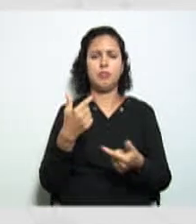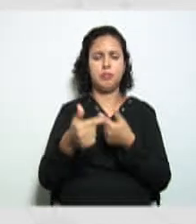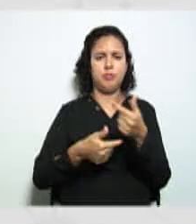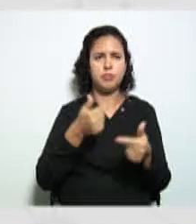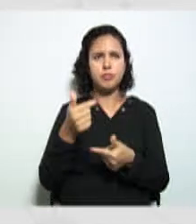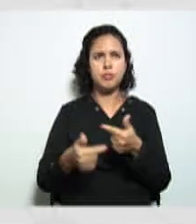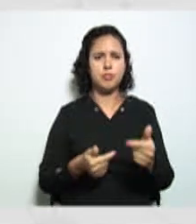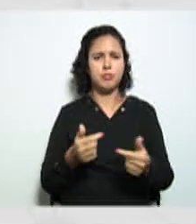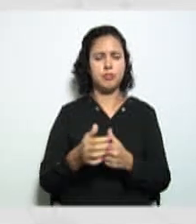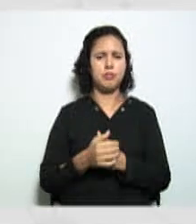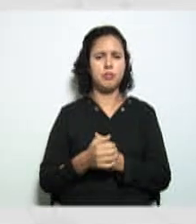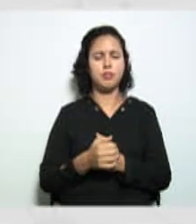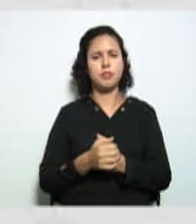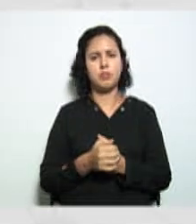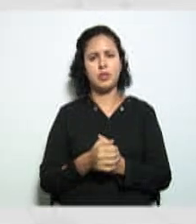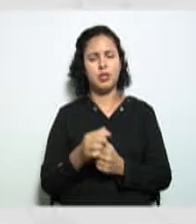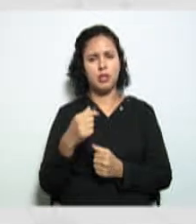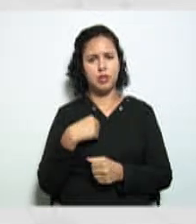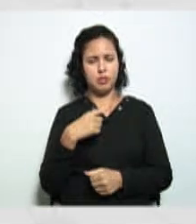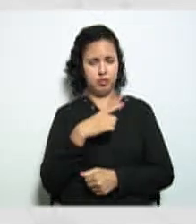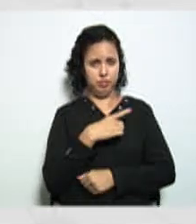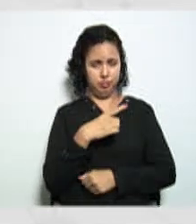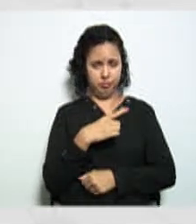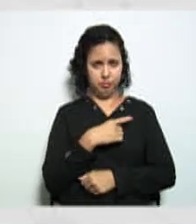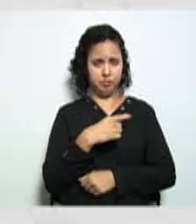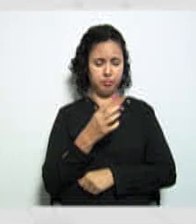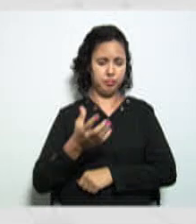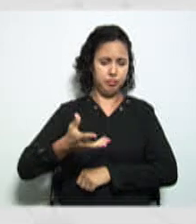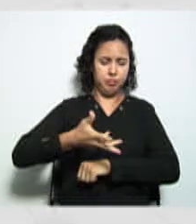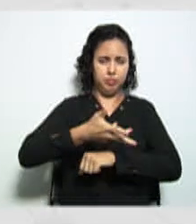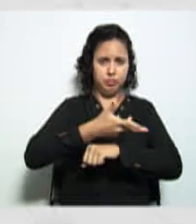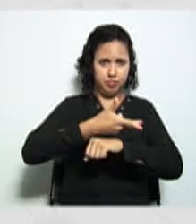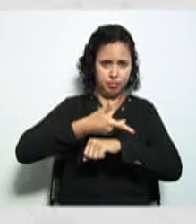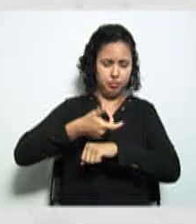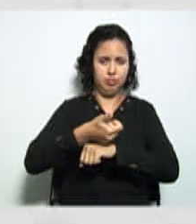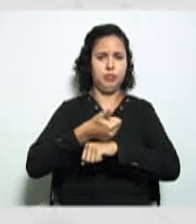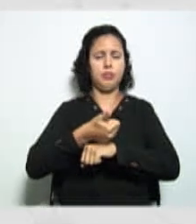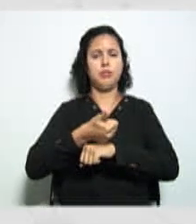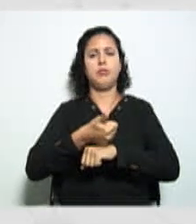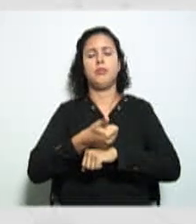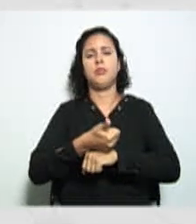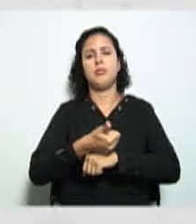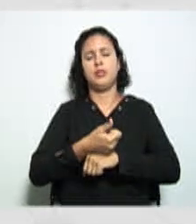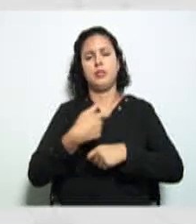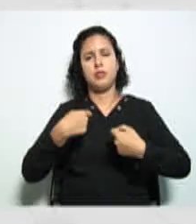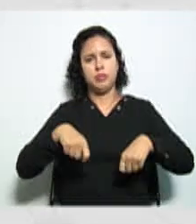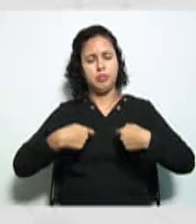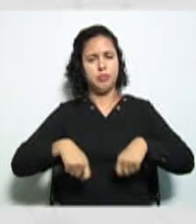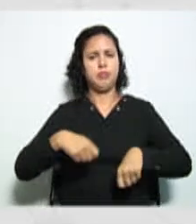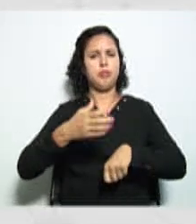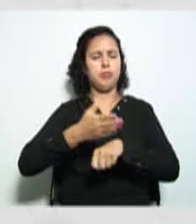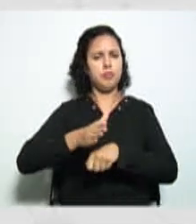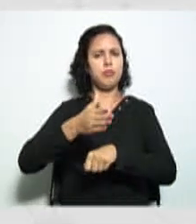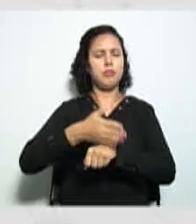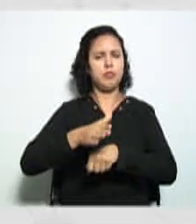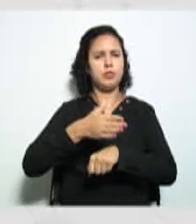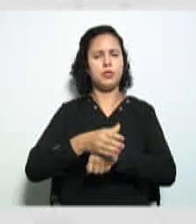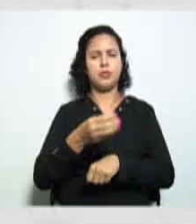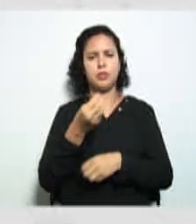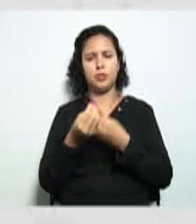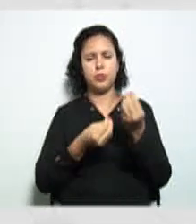Então, para eu ter uma competência como técnico em cooperativismo, eu tenho que desenvolver várias habilidades. Essas habilidades